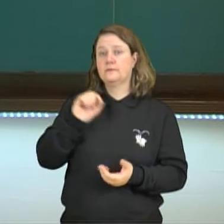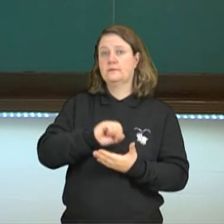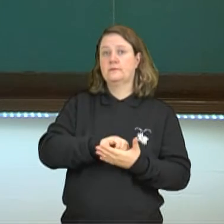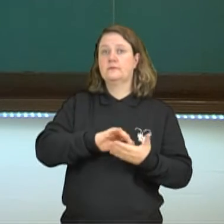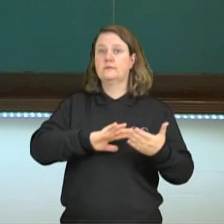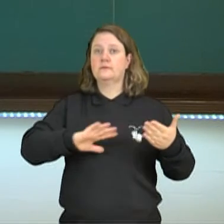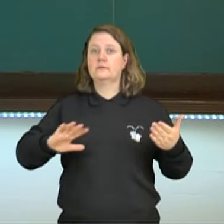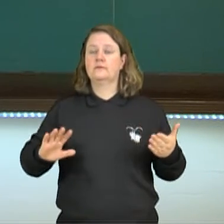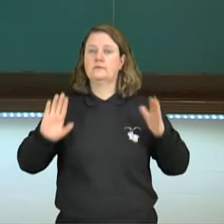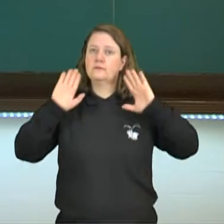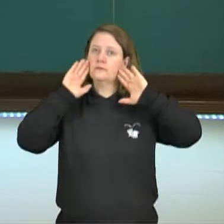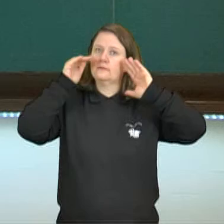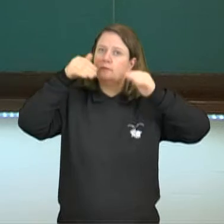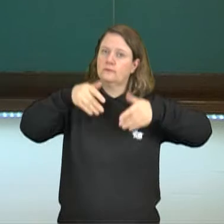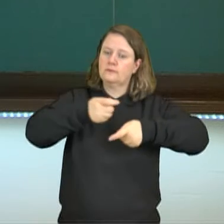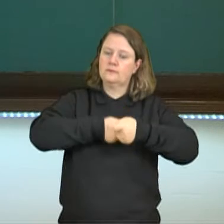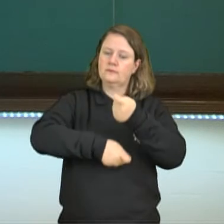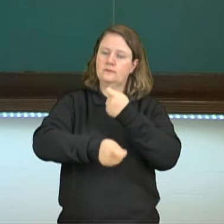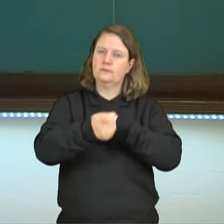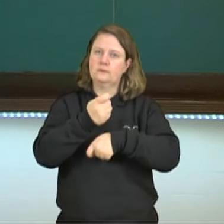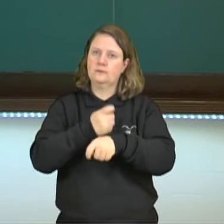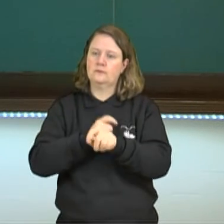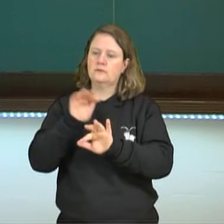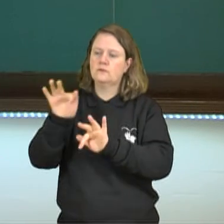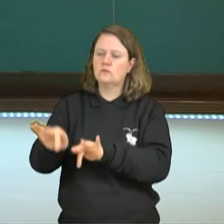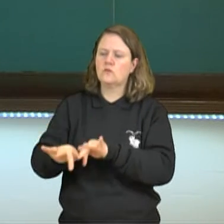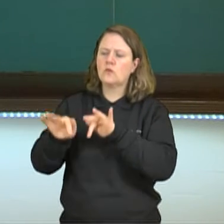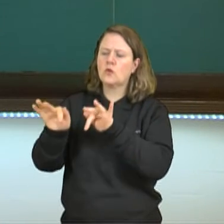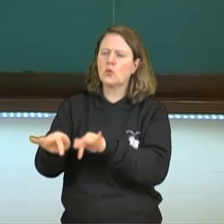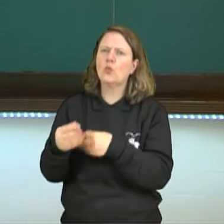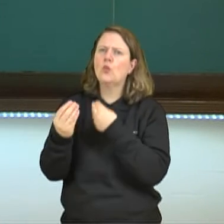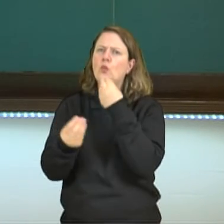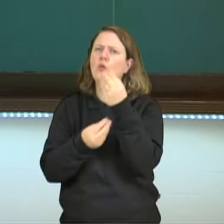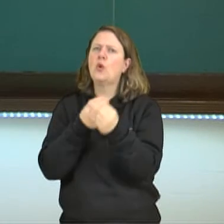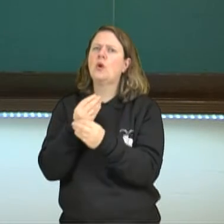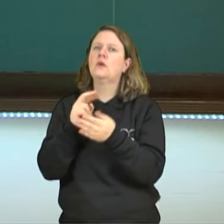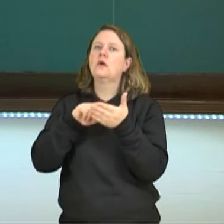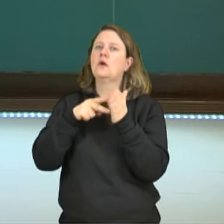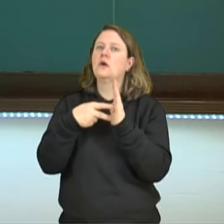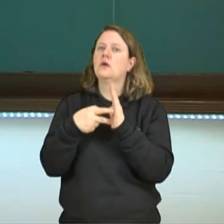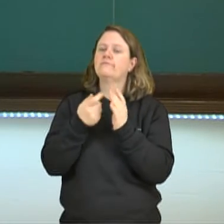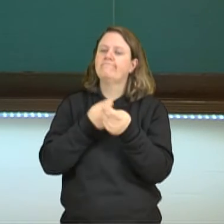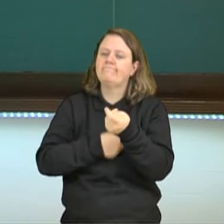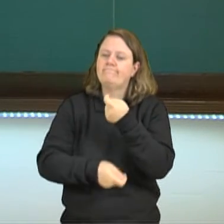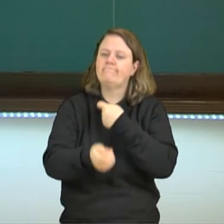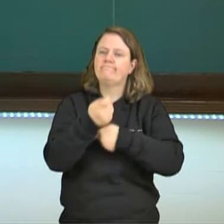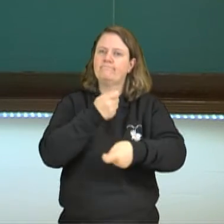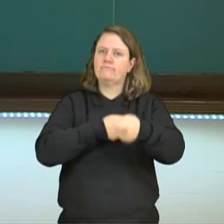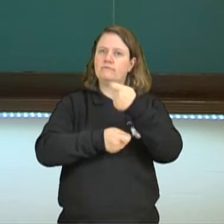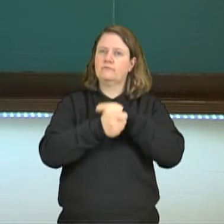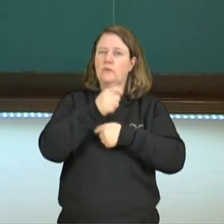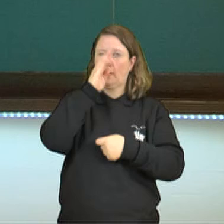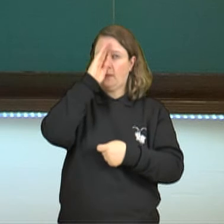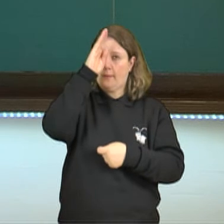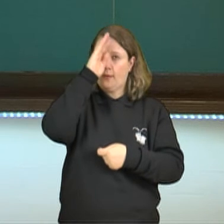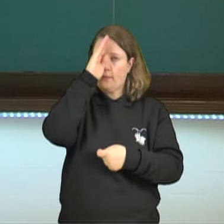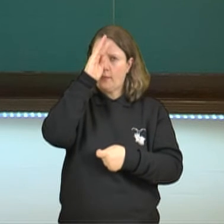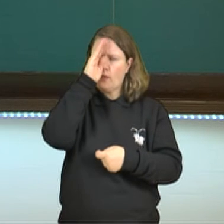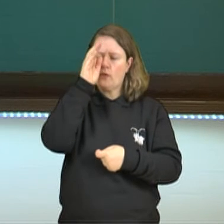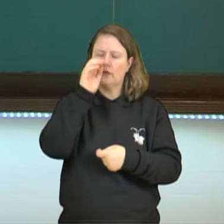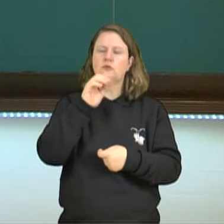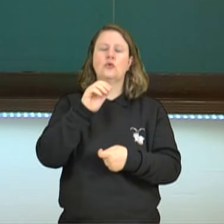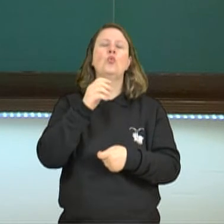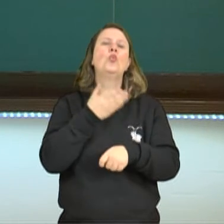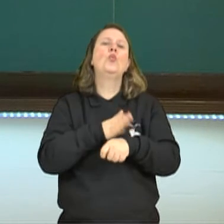atividade referindo-se à economia feudal. Como podemos definir essa economia? Qual é a principal atividade econômica